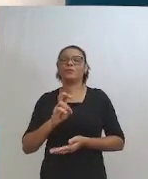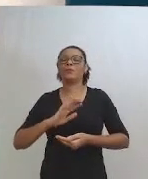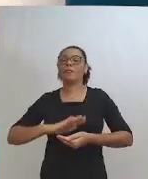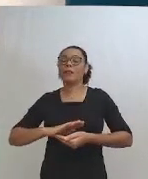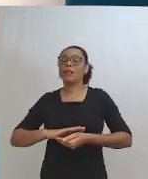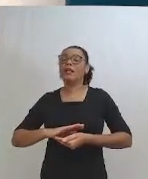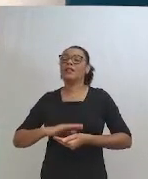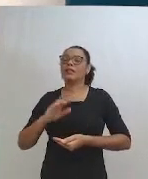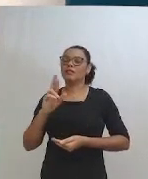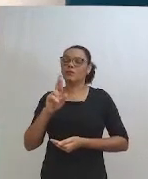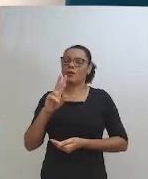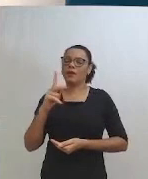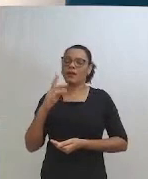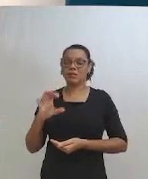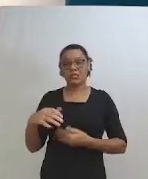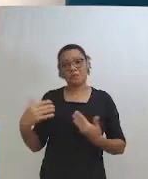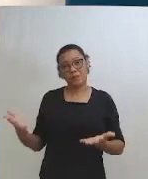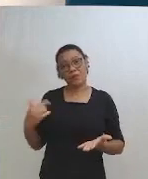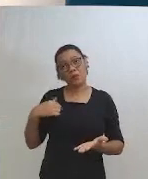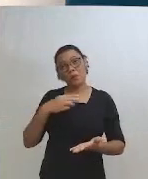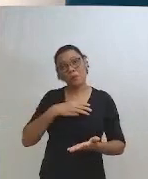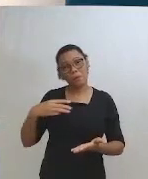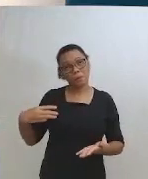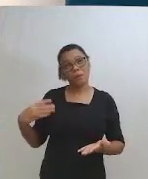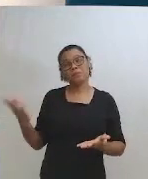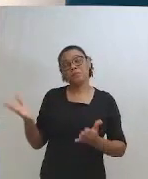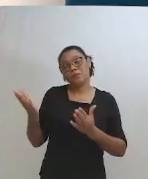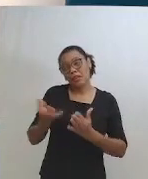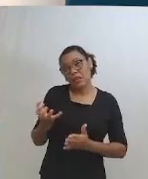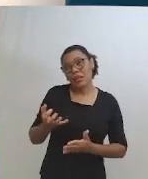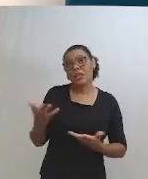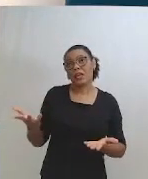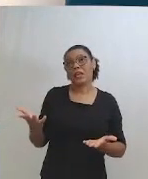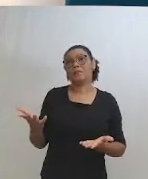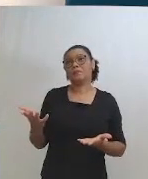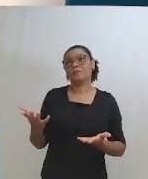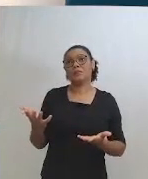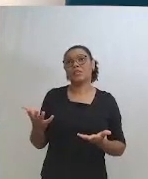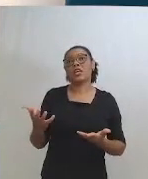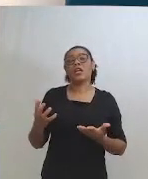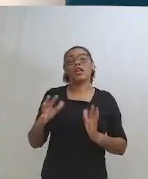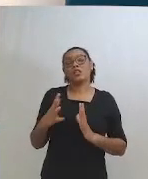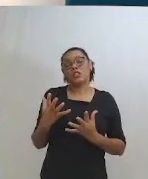menciono. Então, o Ministério Público Federal requer a improcedência do RHC